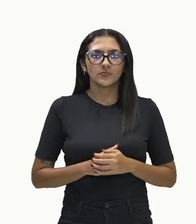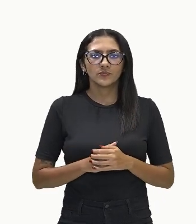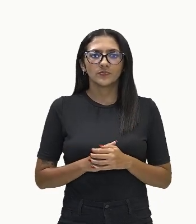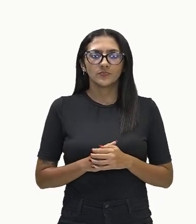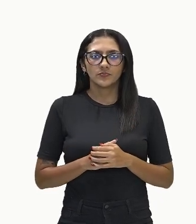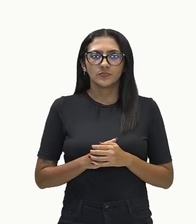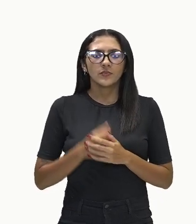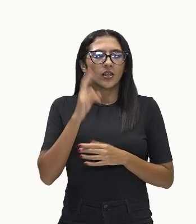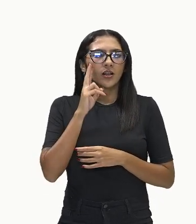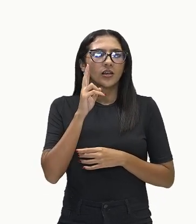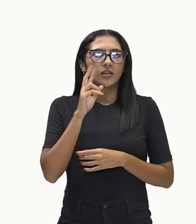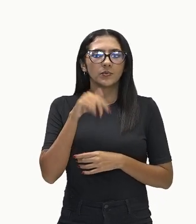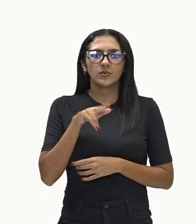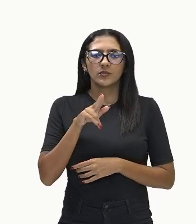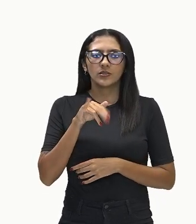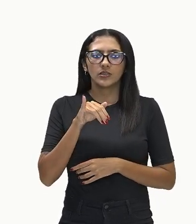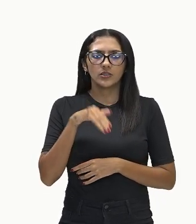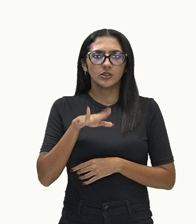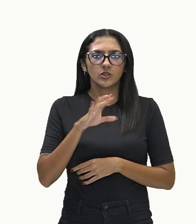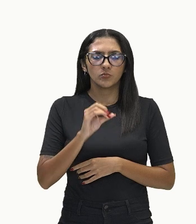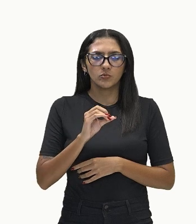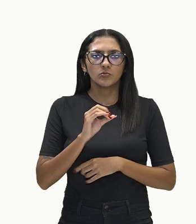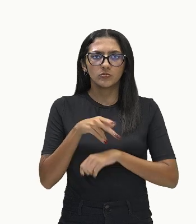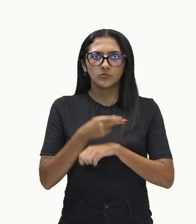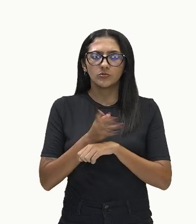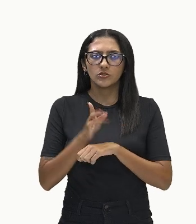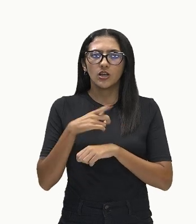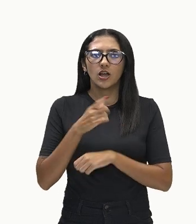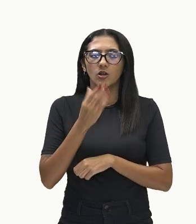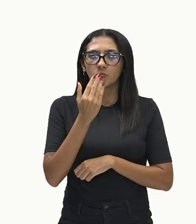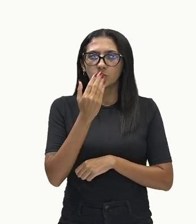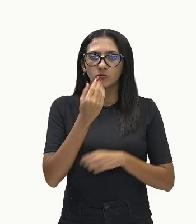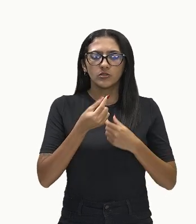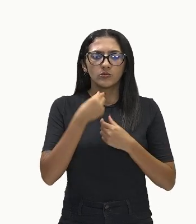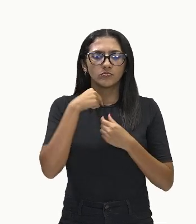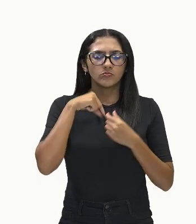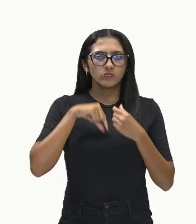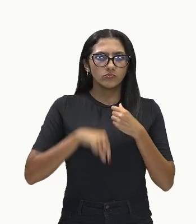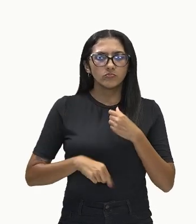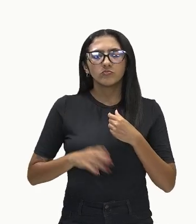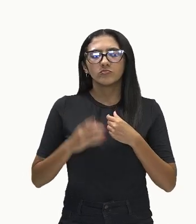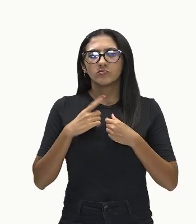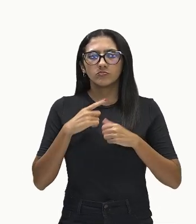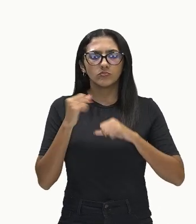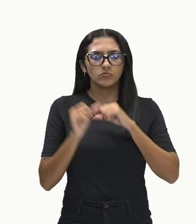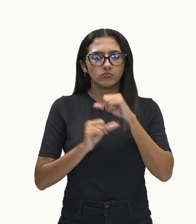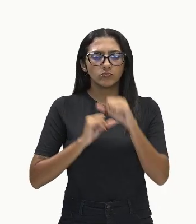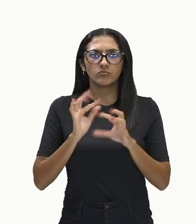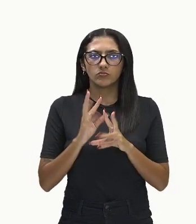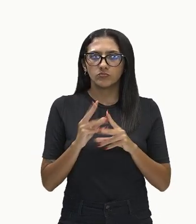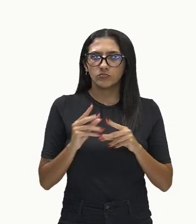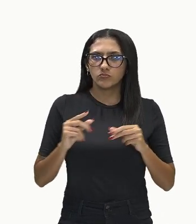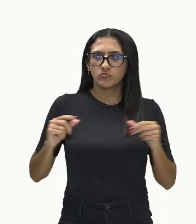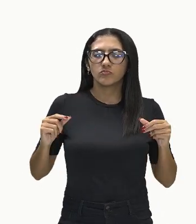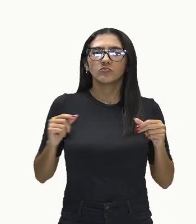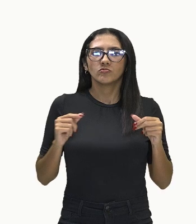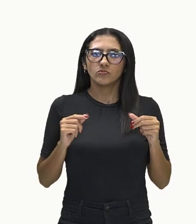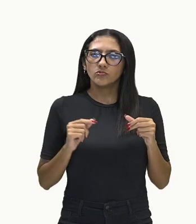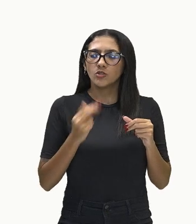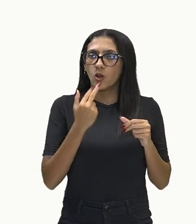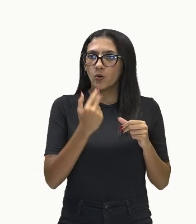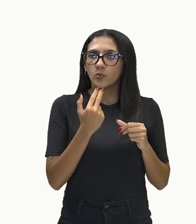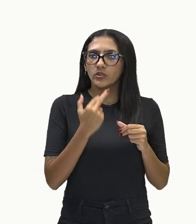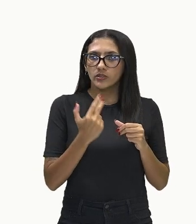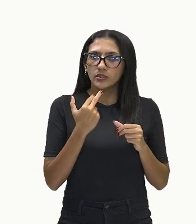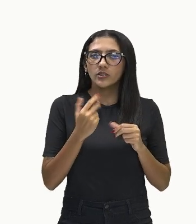Após o bolo alimentar passar pelo seu estômago, passar pelo processo de ação do suco gástrico, ele